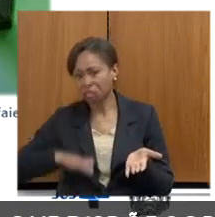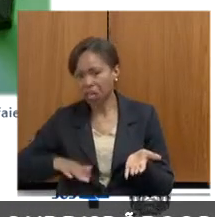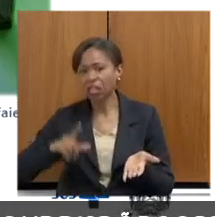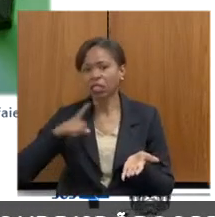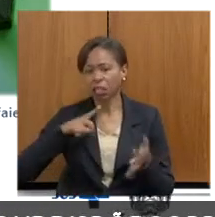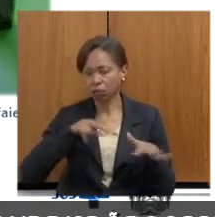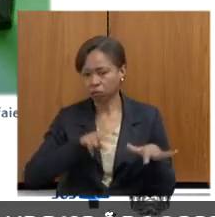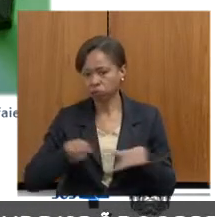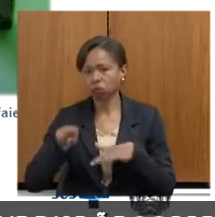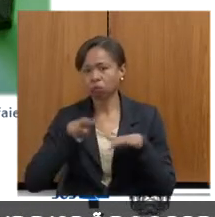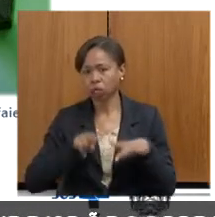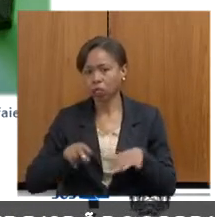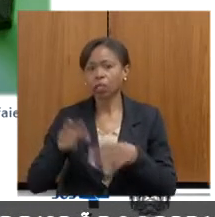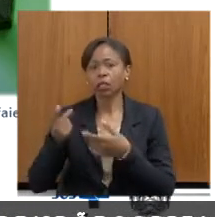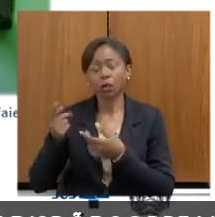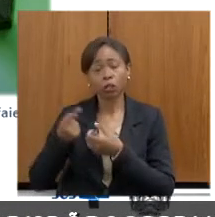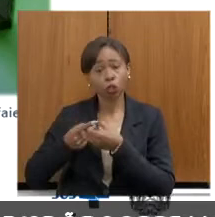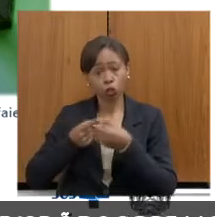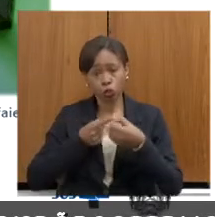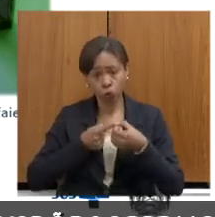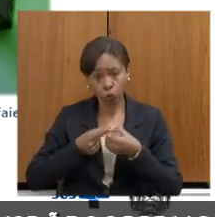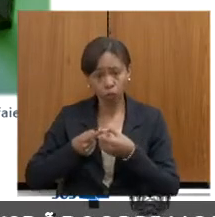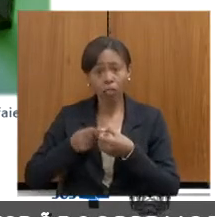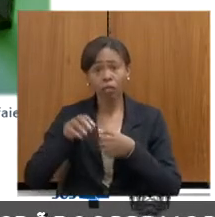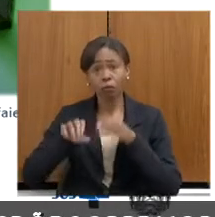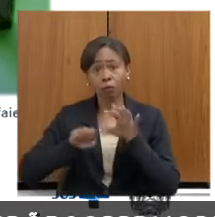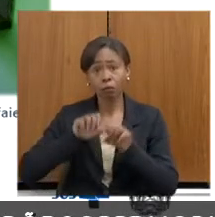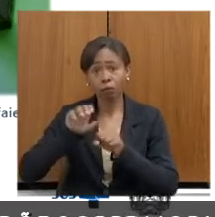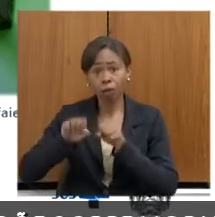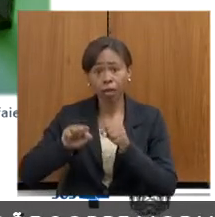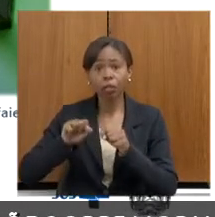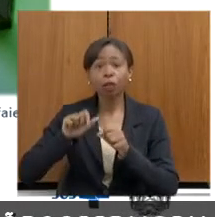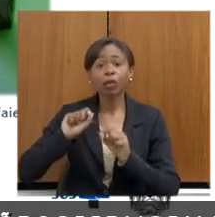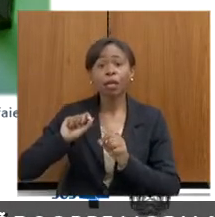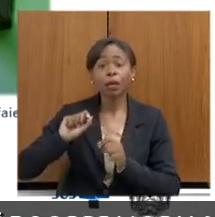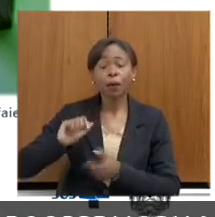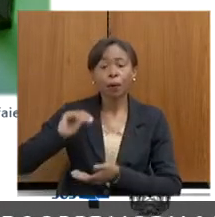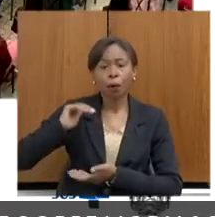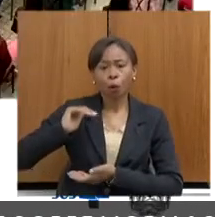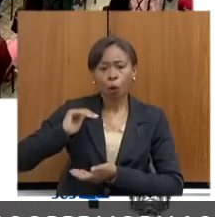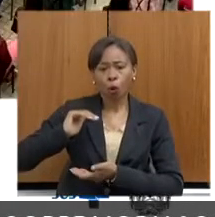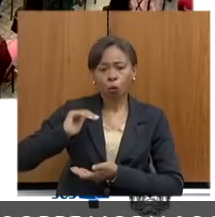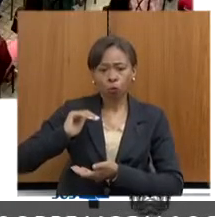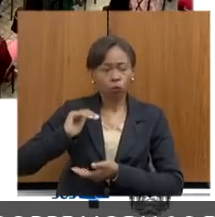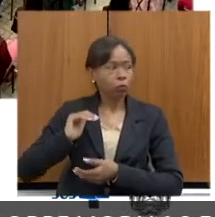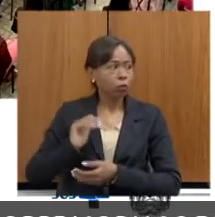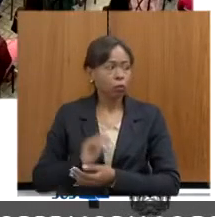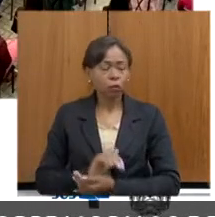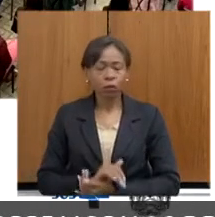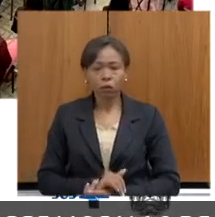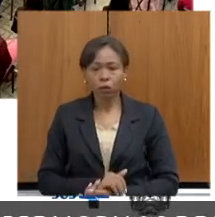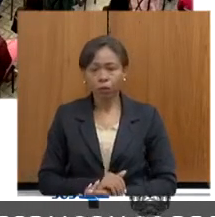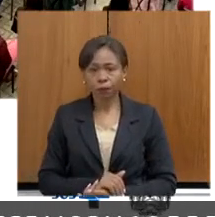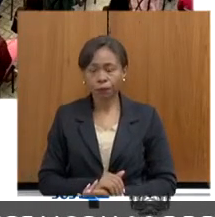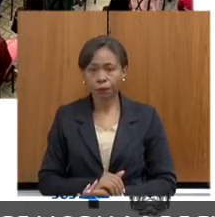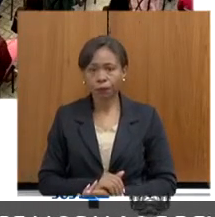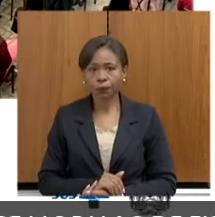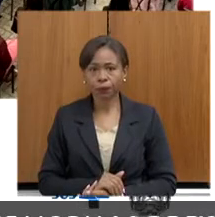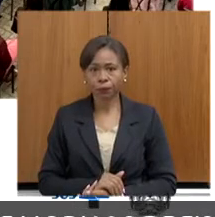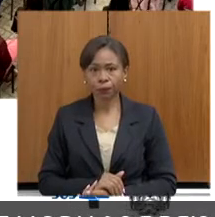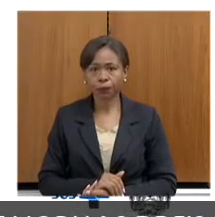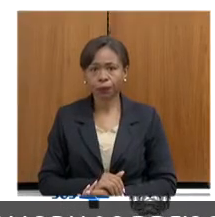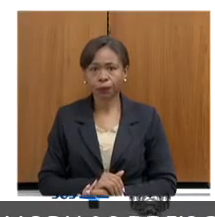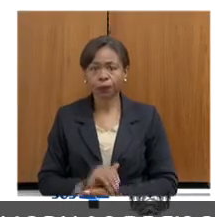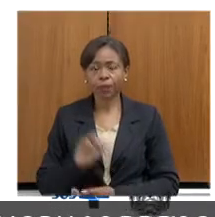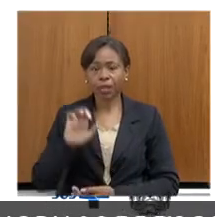essa coleta aumentando aí a nossa capacidade de produzir bolsas pode passar a aesp nef